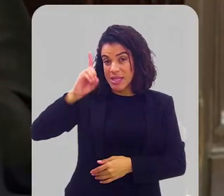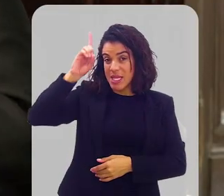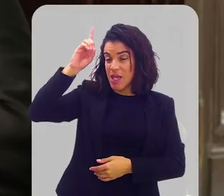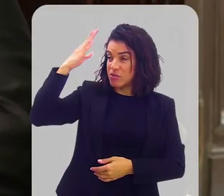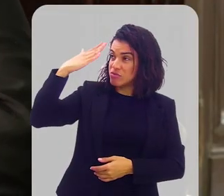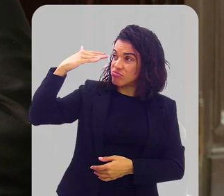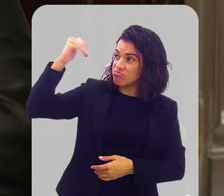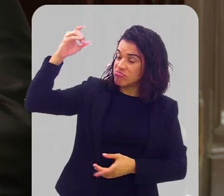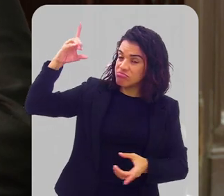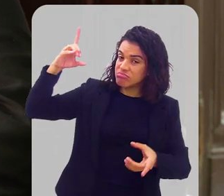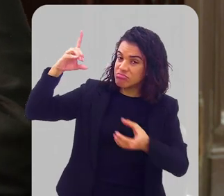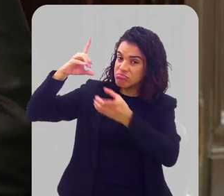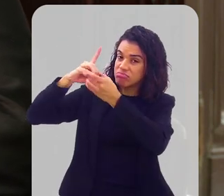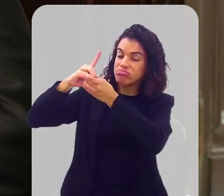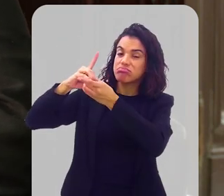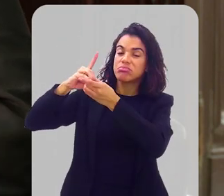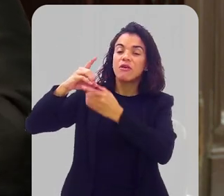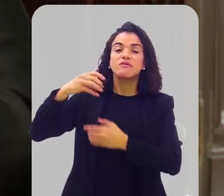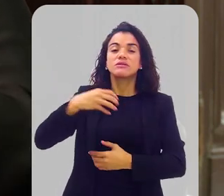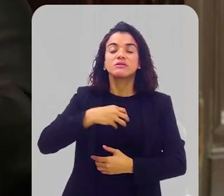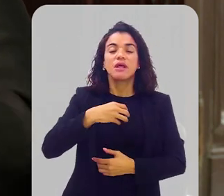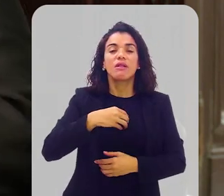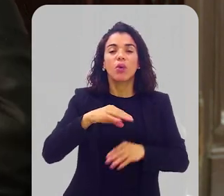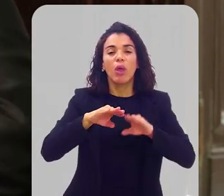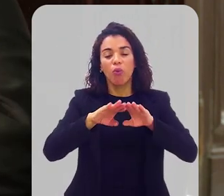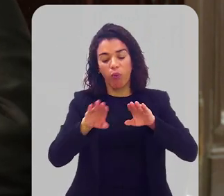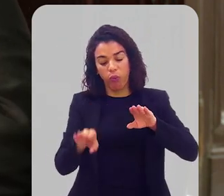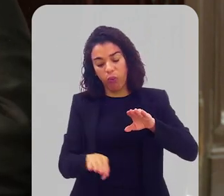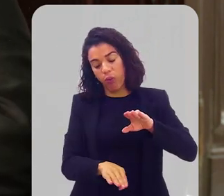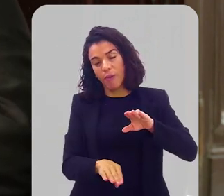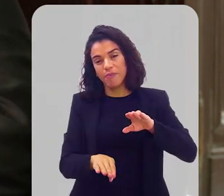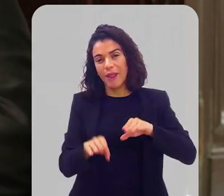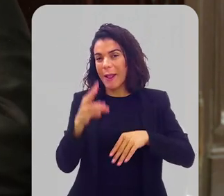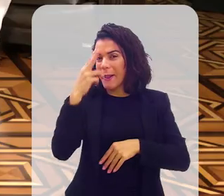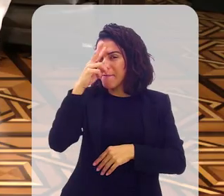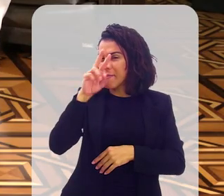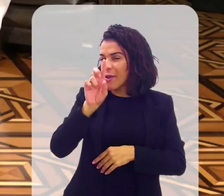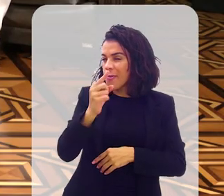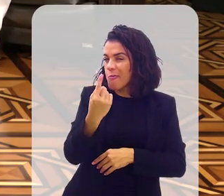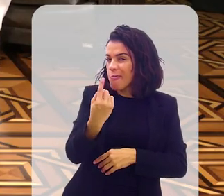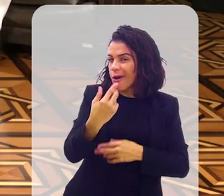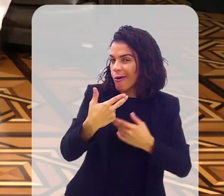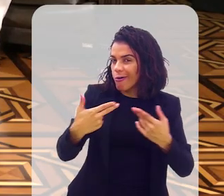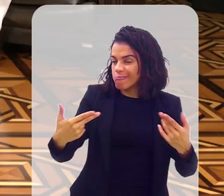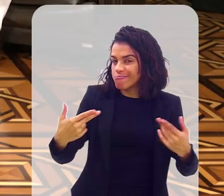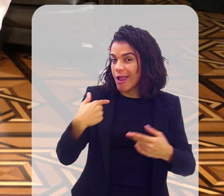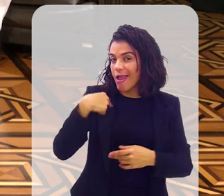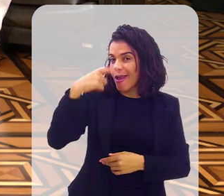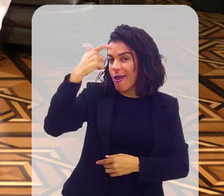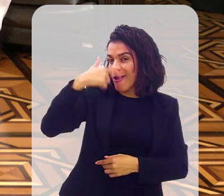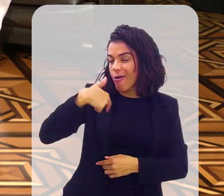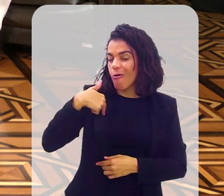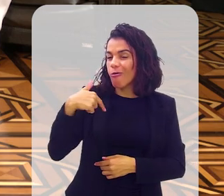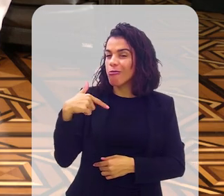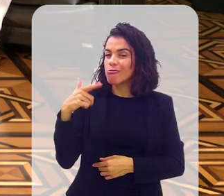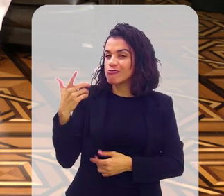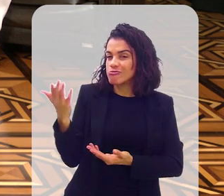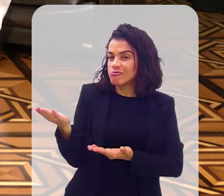Deus te chamou, você se sente muito pequena. Você está me lembrando uma coisa. Eu lembro quando eu era